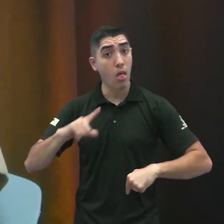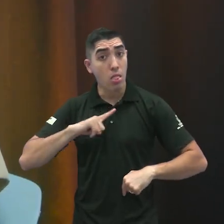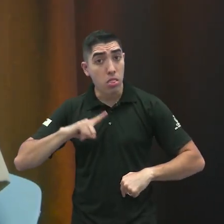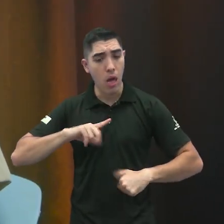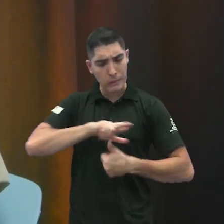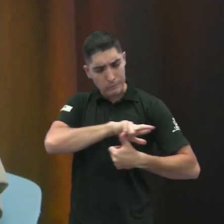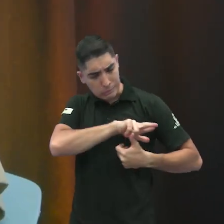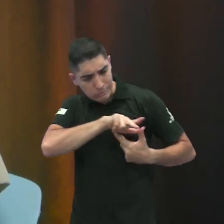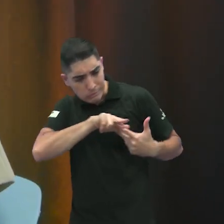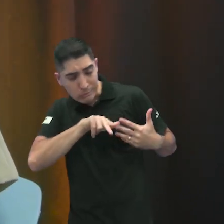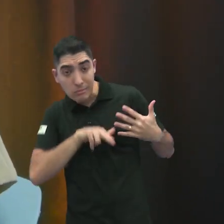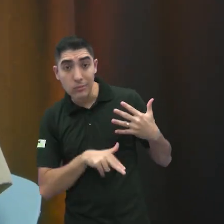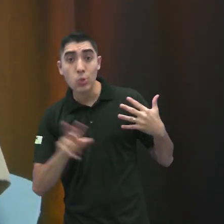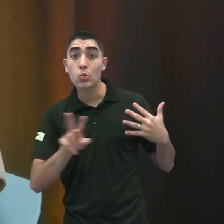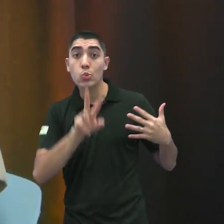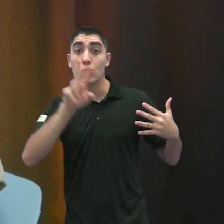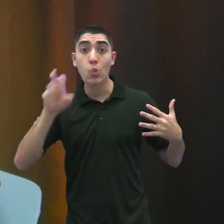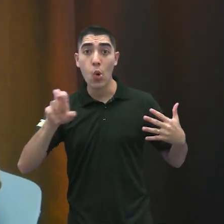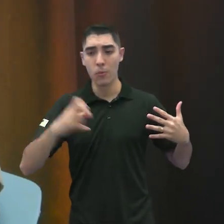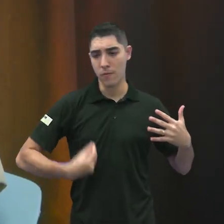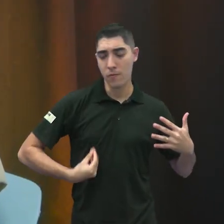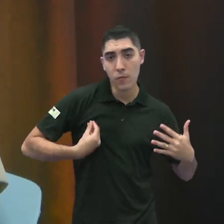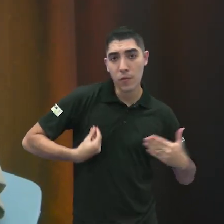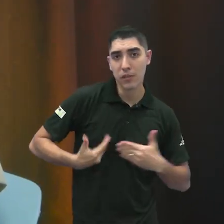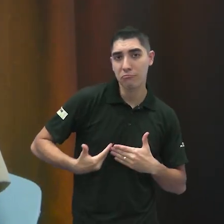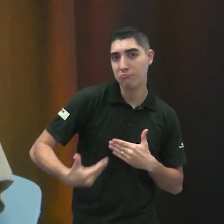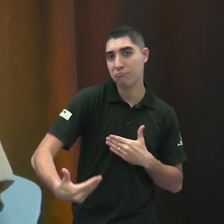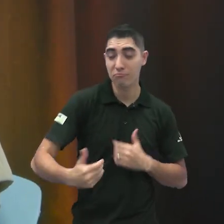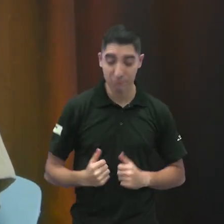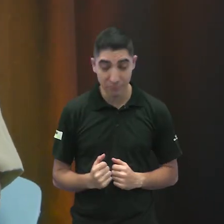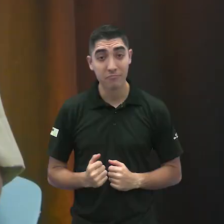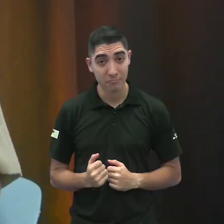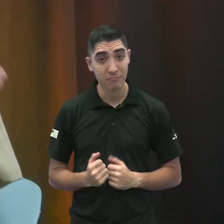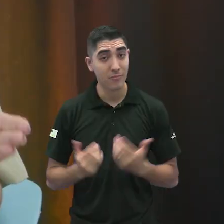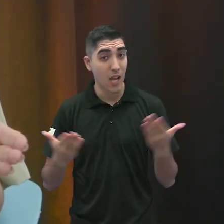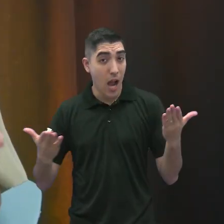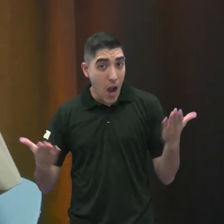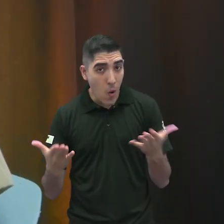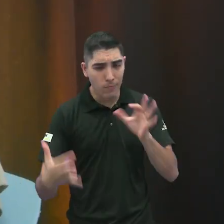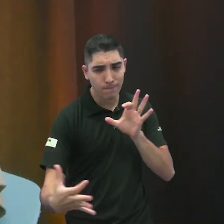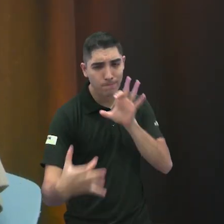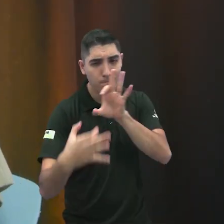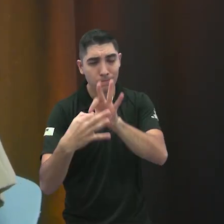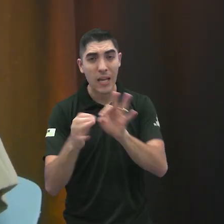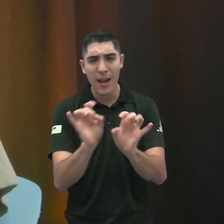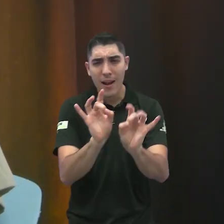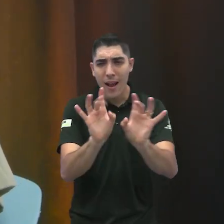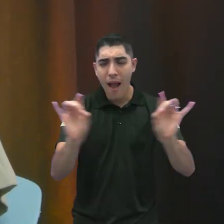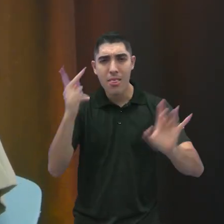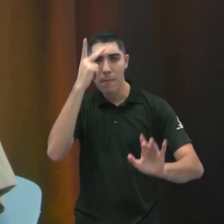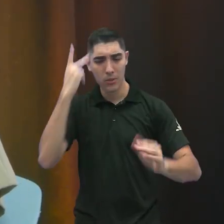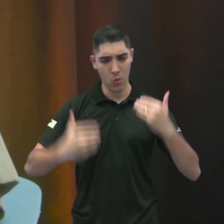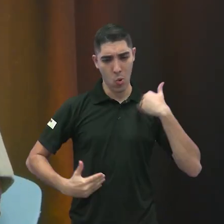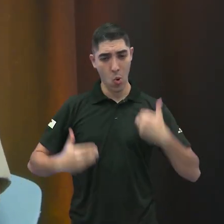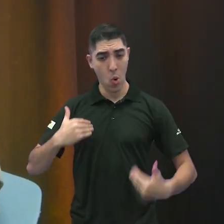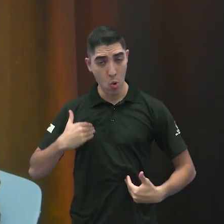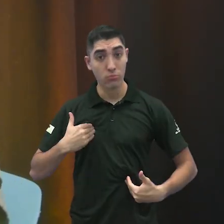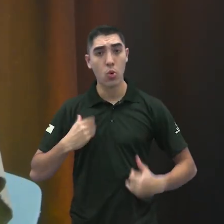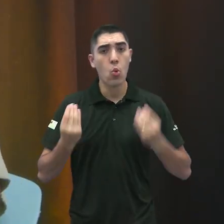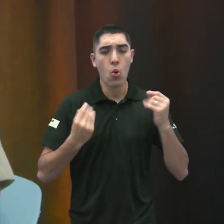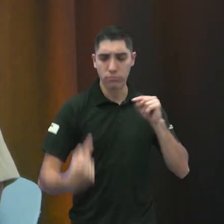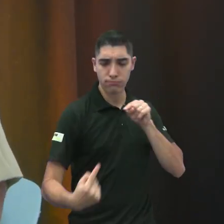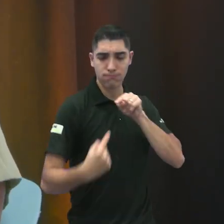carrega pistas valiosas sobre nossas tendências naturais? Vamos conectar a essência de cada biotipo com os